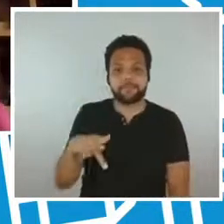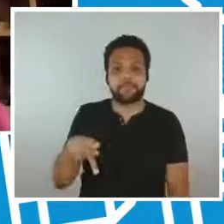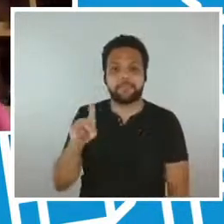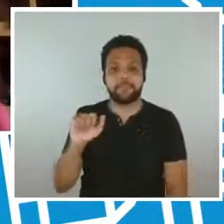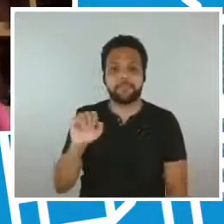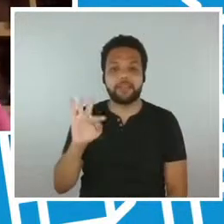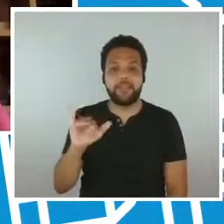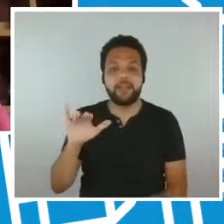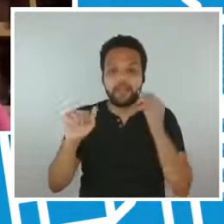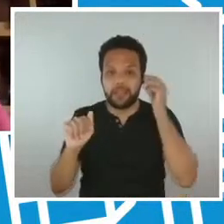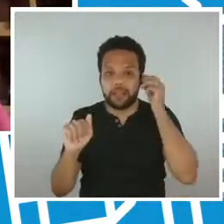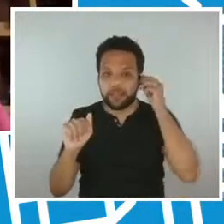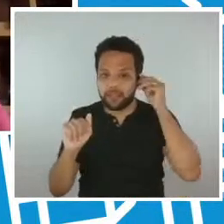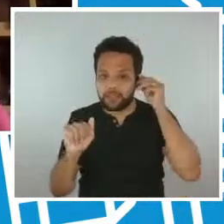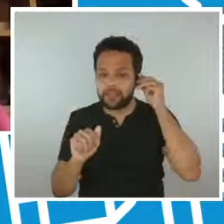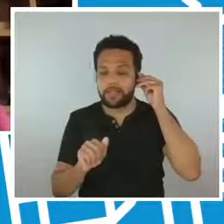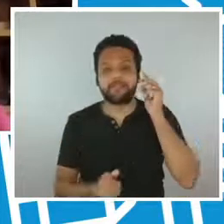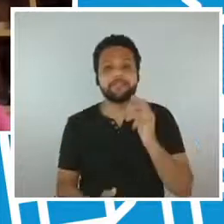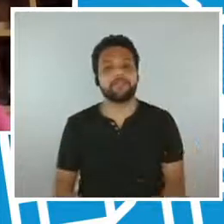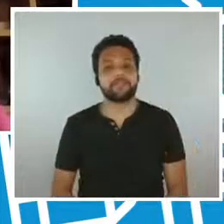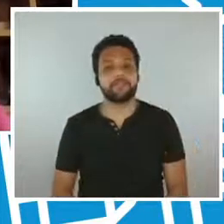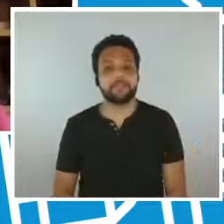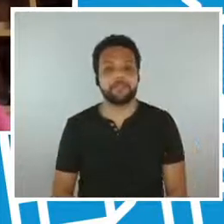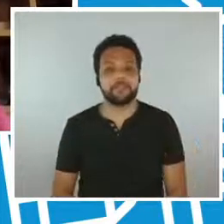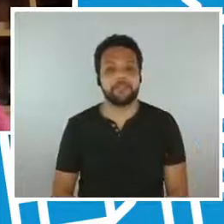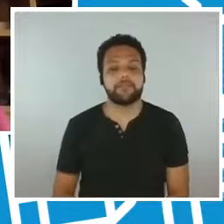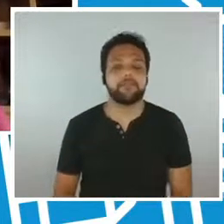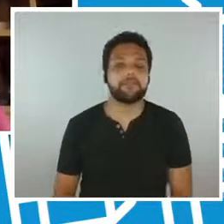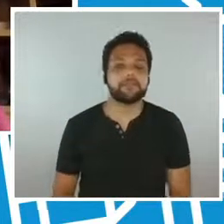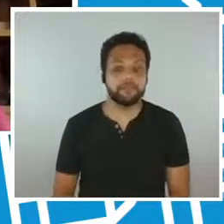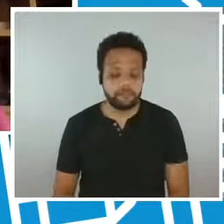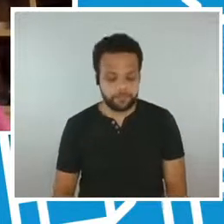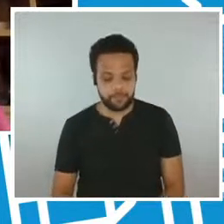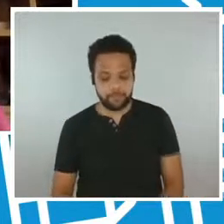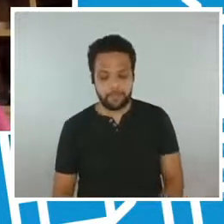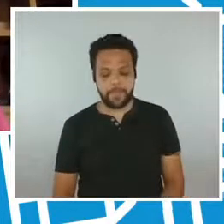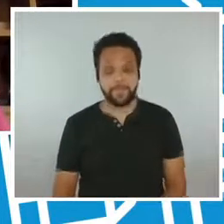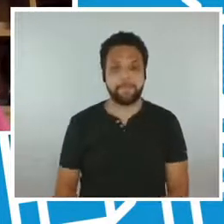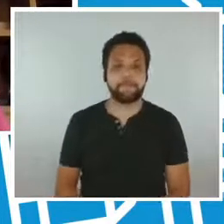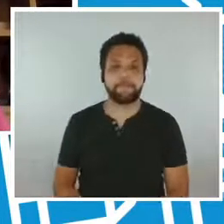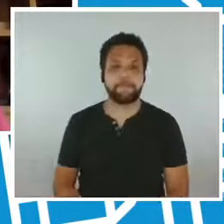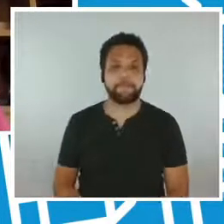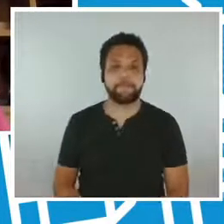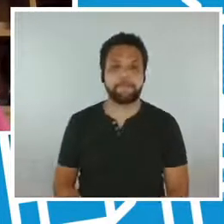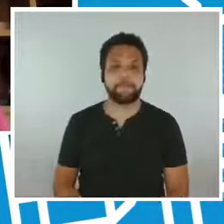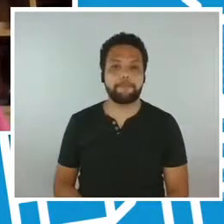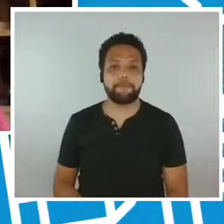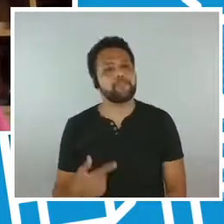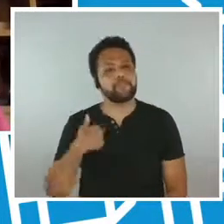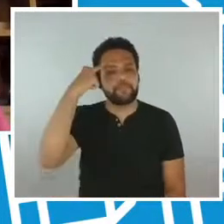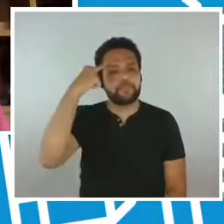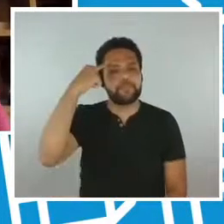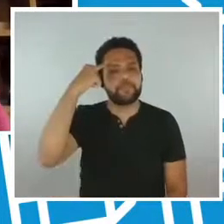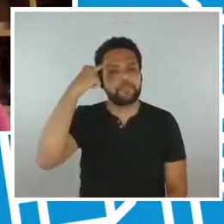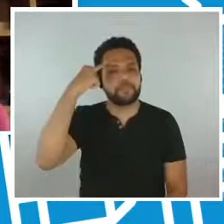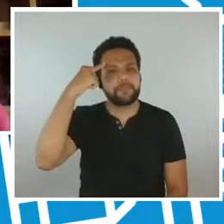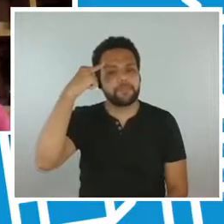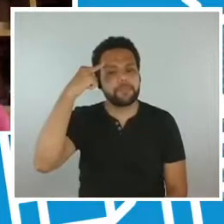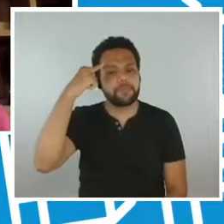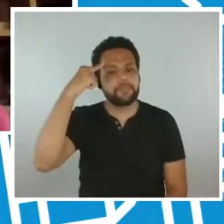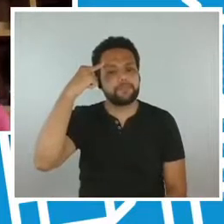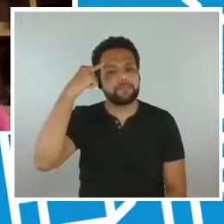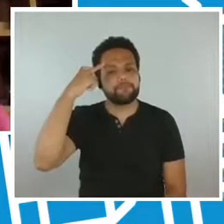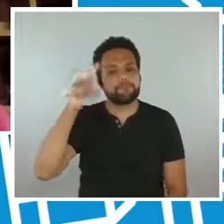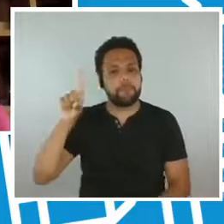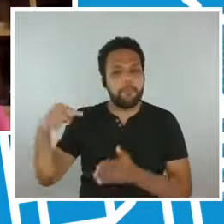Então, eu tenho pensando um pouco nessa pergunta,